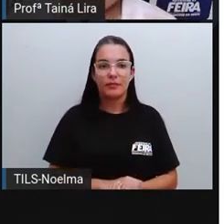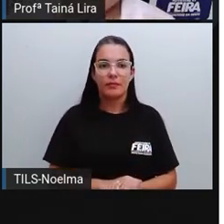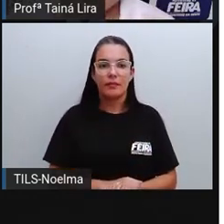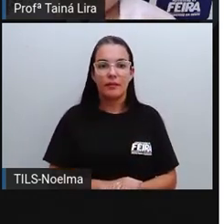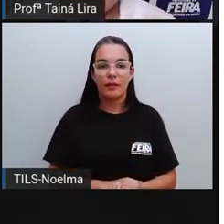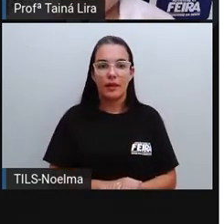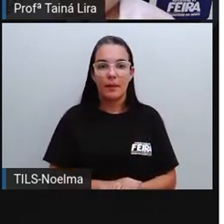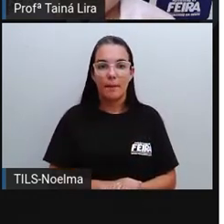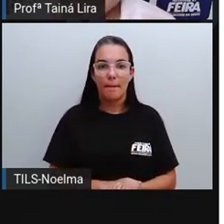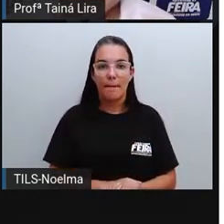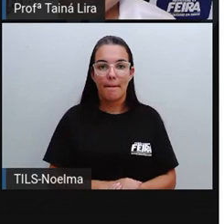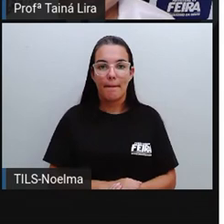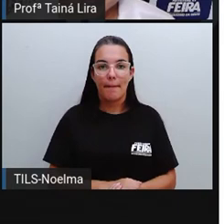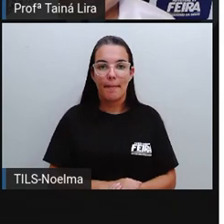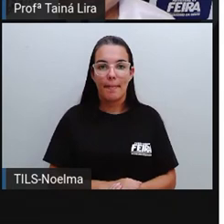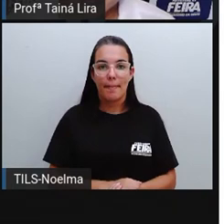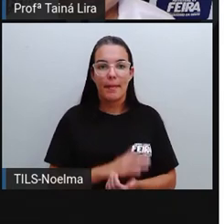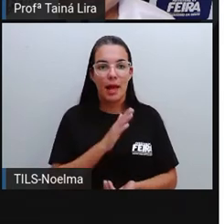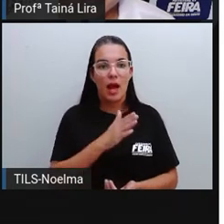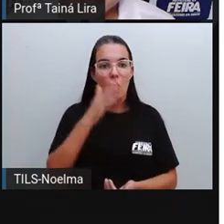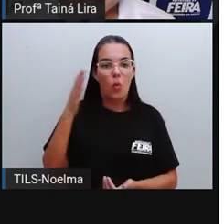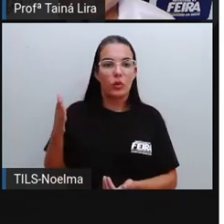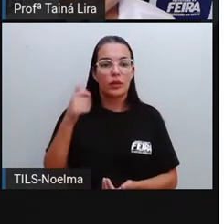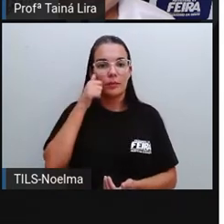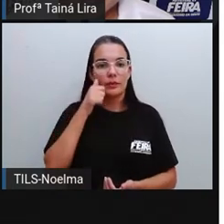Agora vamos ver Larissa.